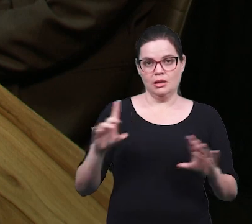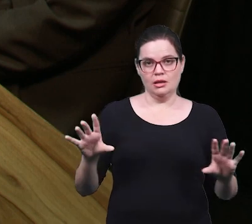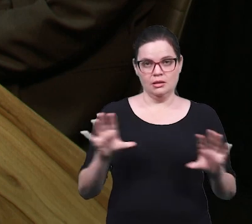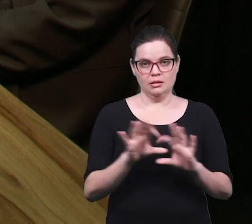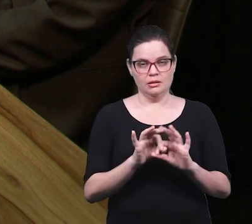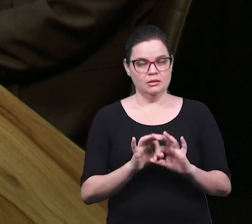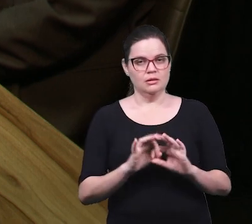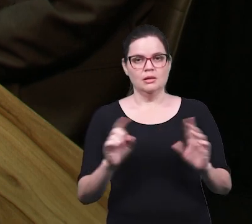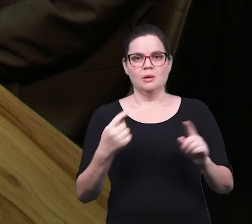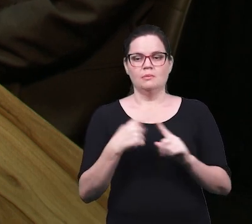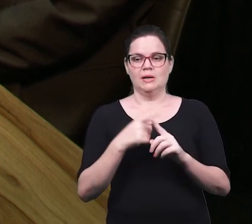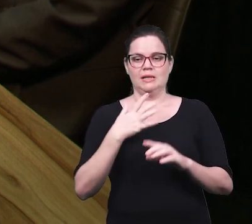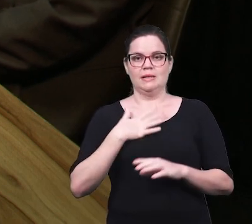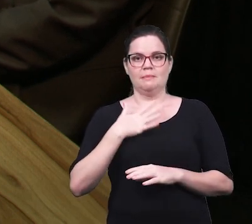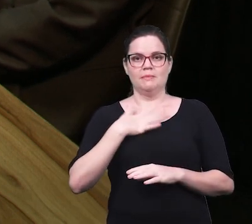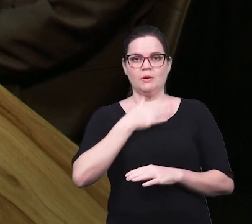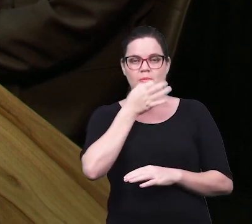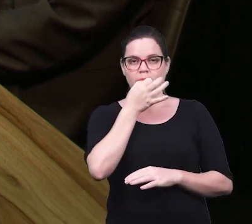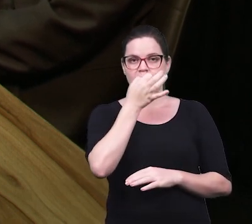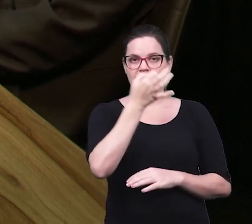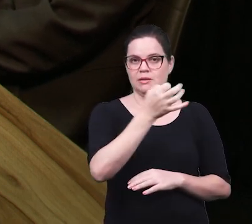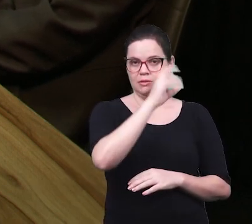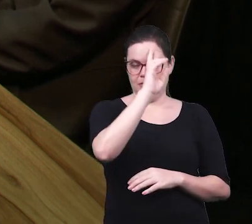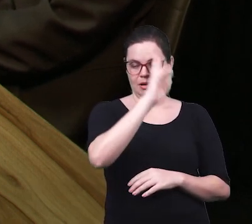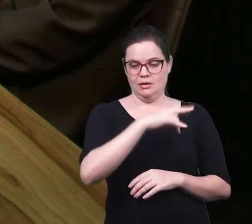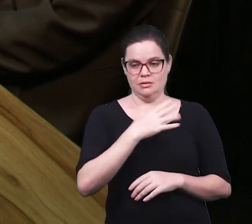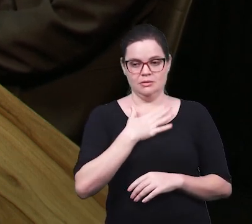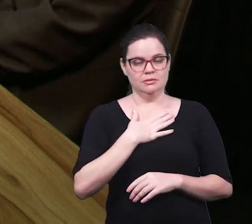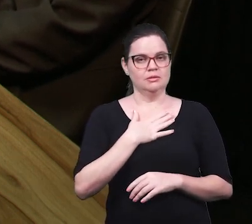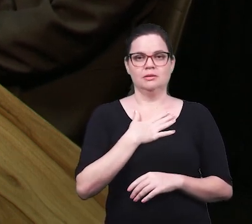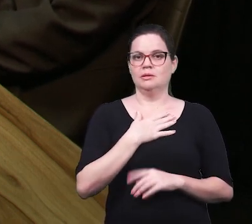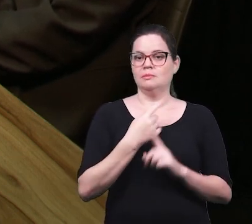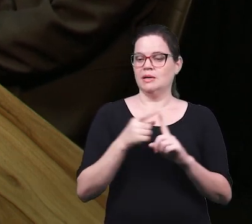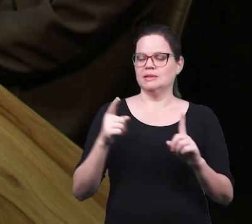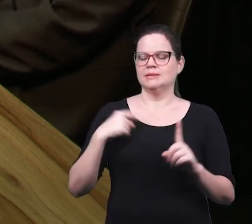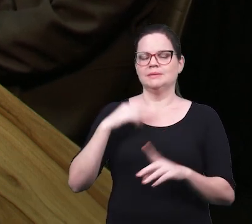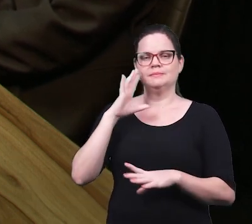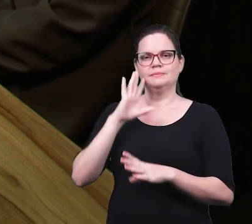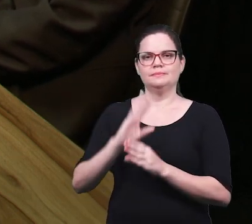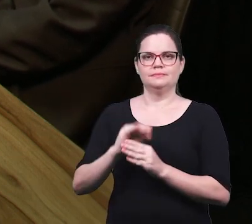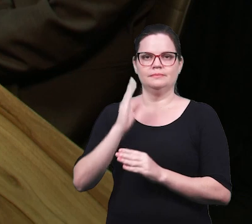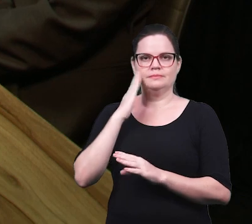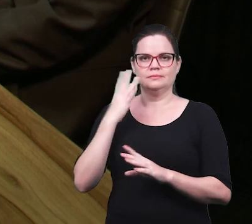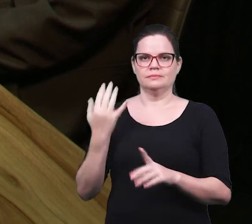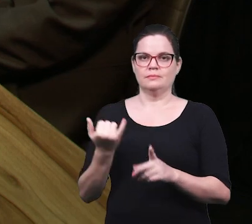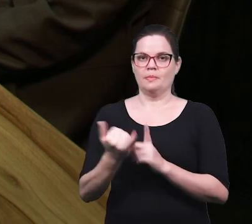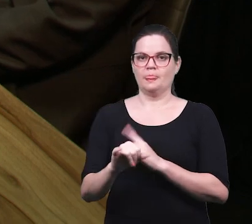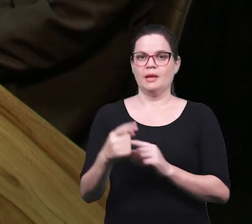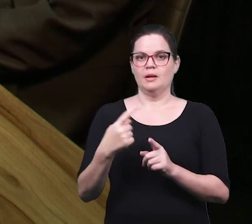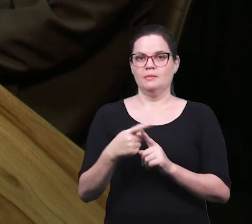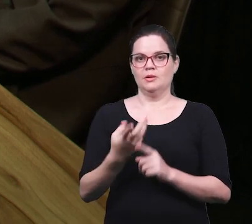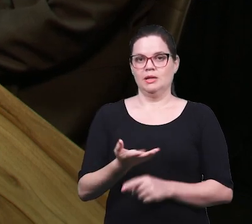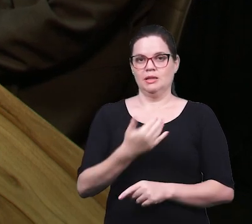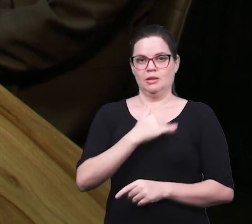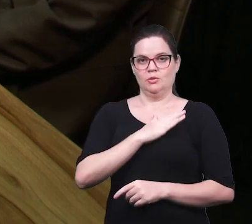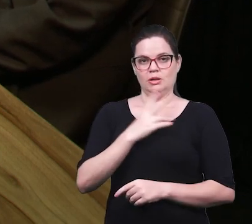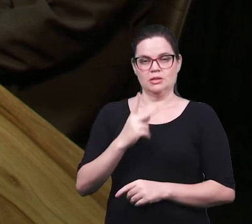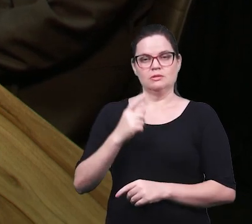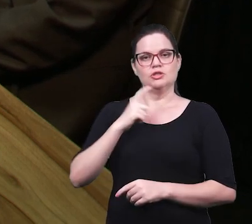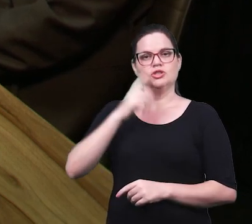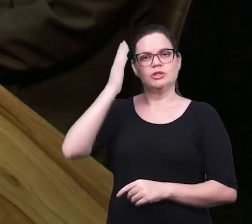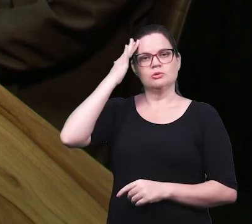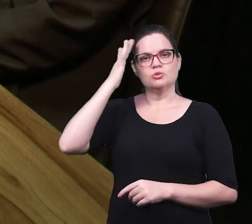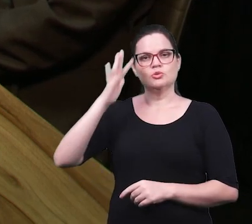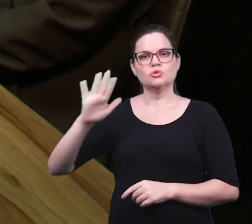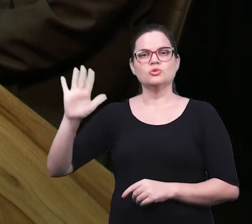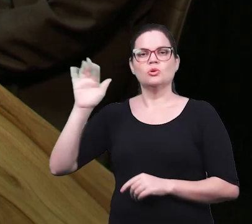dentro de uma ótica, de uma percepção. sim. Mas ele estava preso ao plano profético. Os sonhos estavam no O coração sonho estava no coração dele,